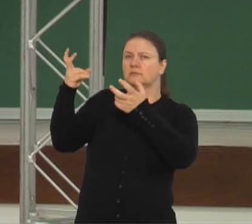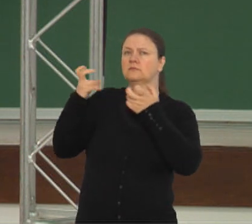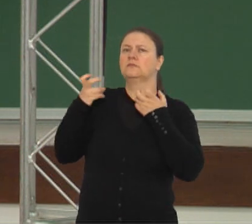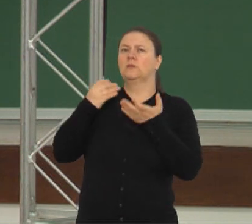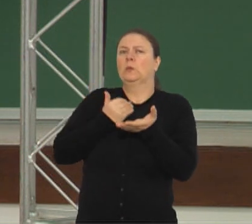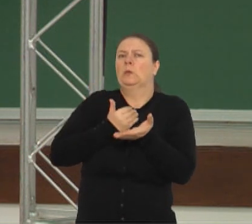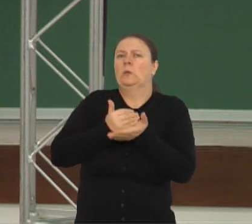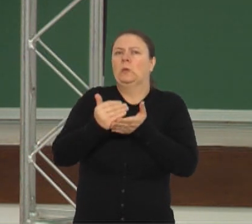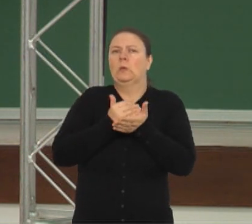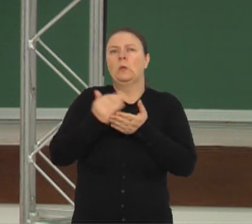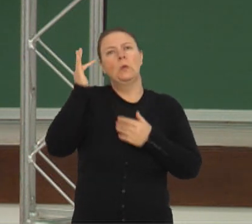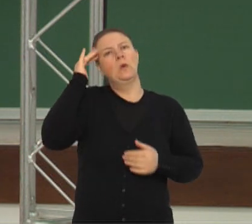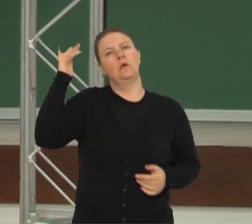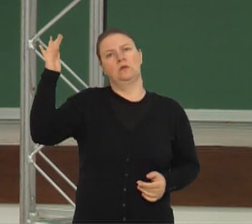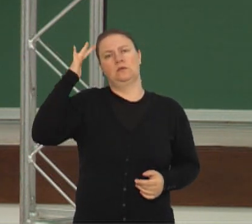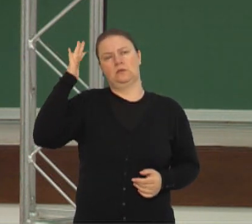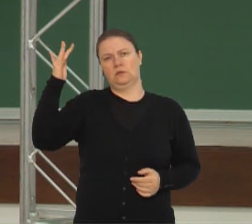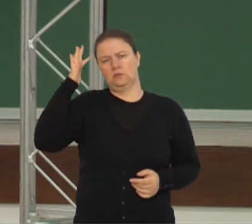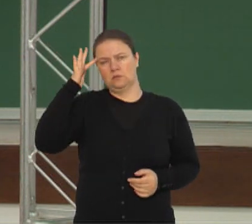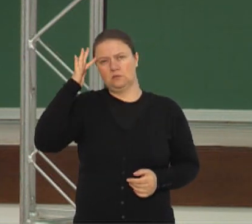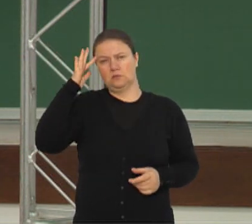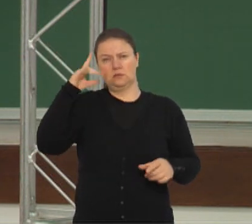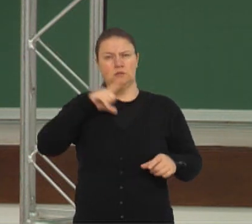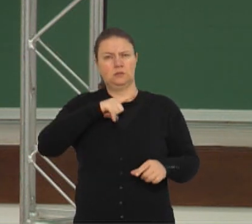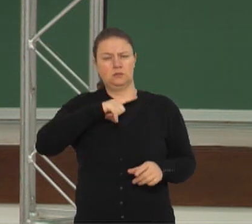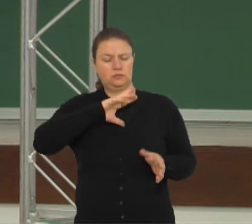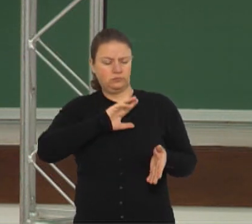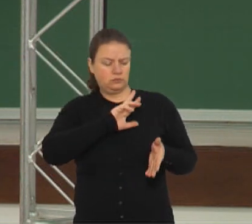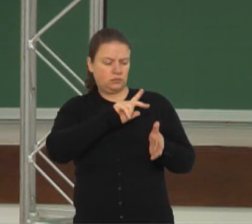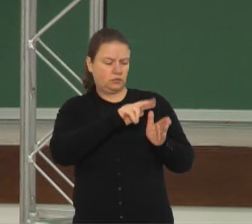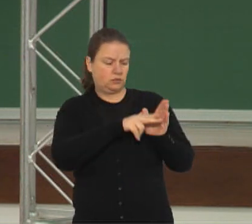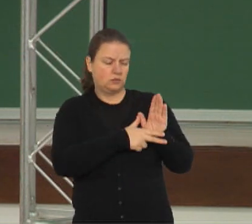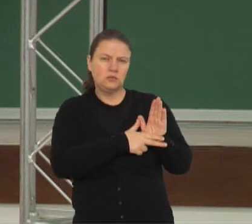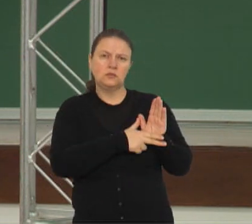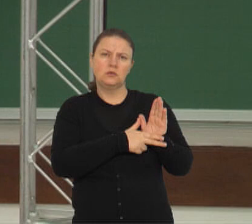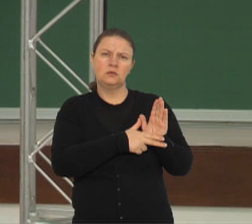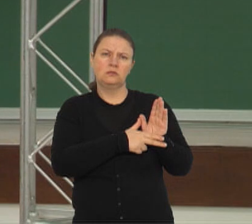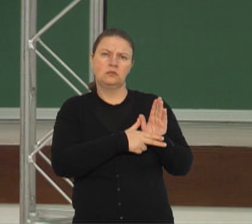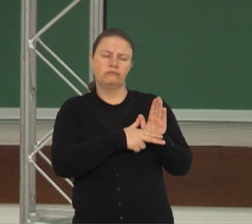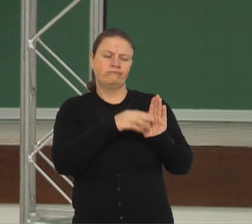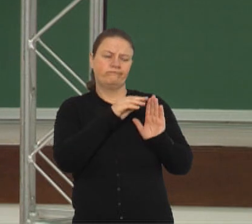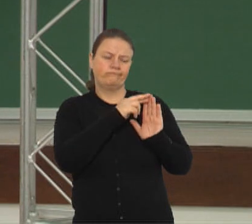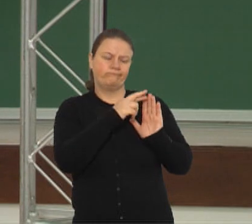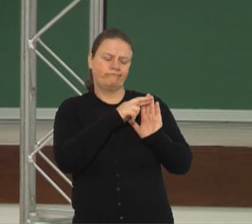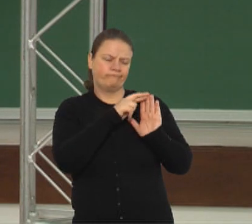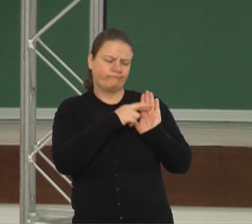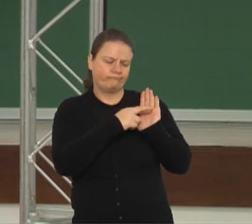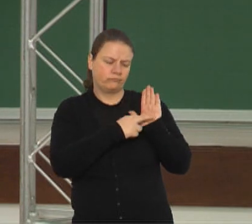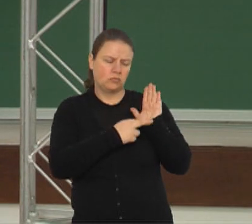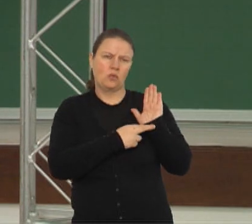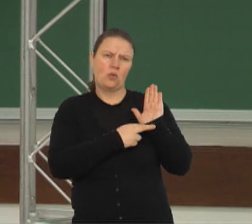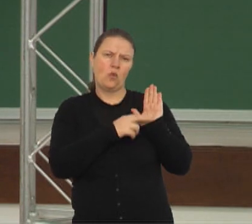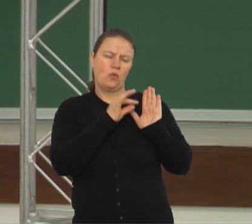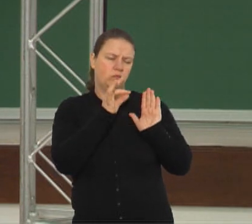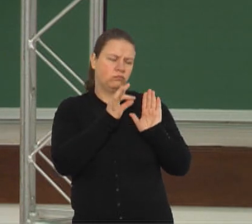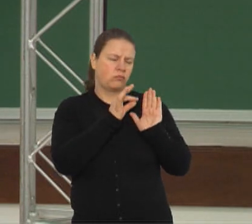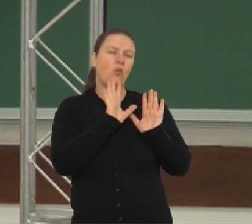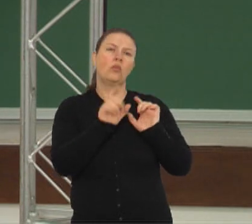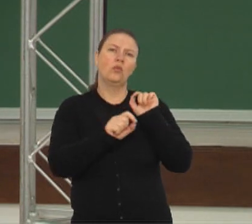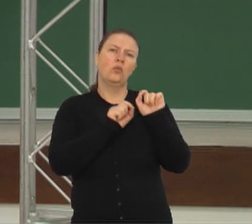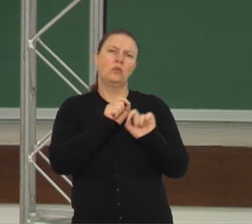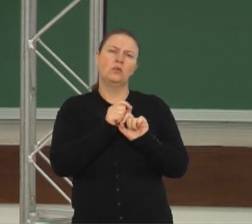filosófico. Ela vai abranger muitos itens. E quando a gente fala dessa questão transdisciplinar,